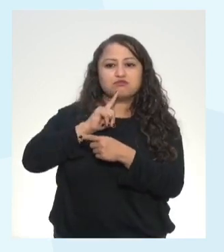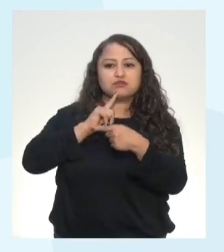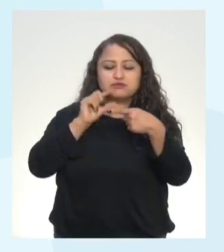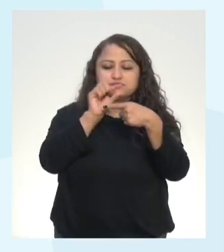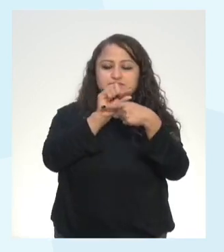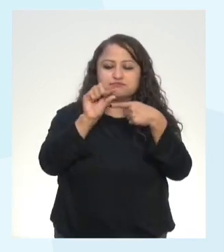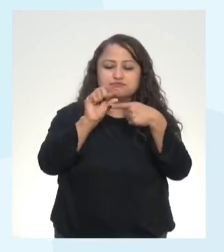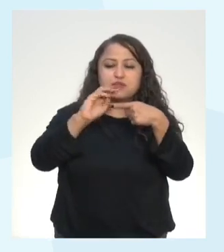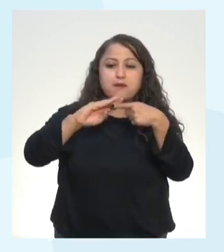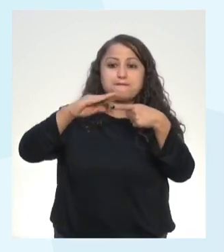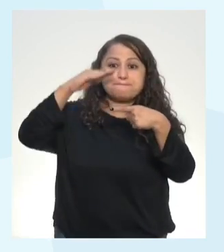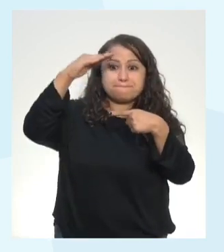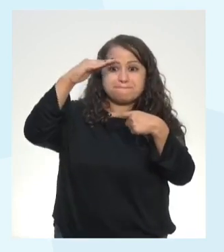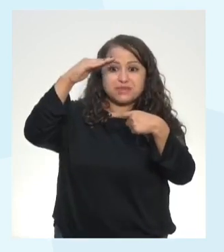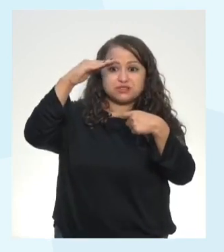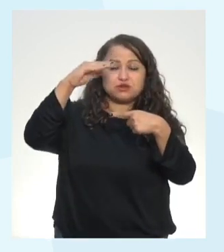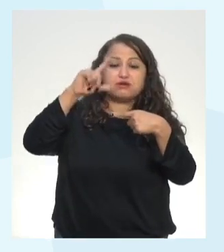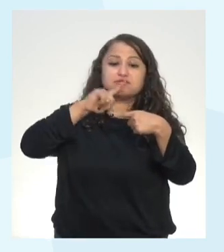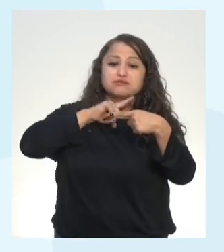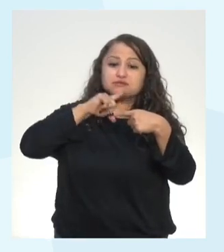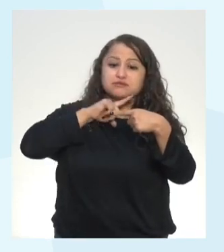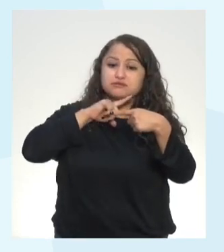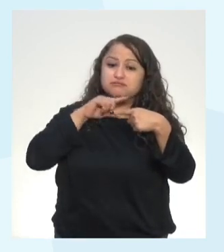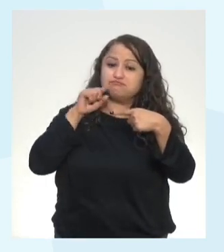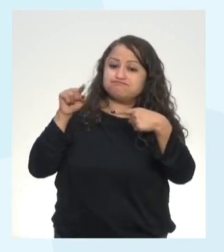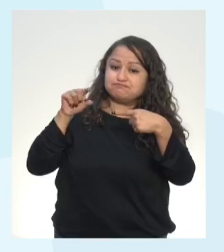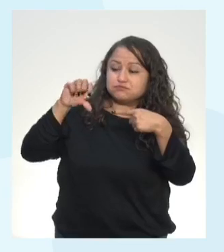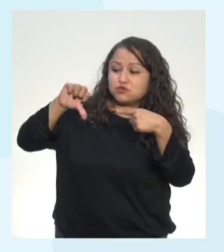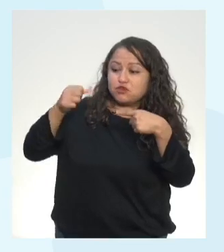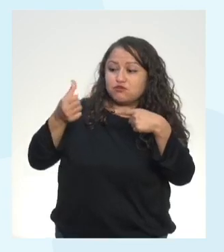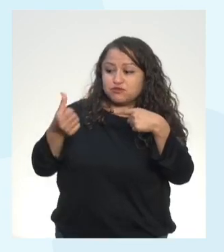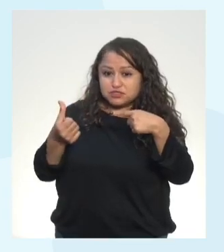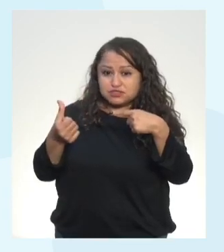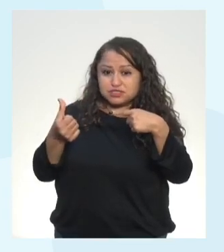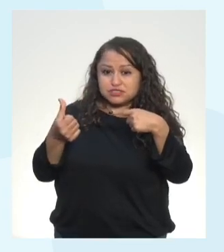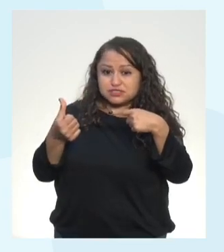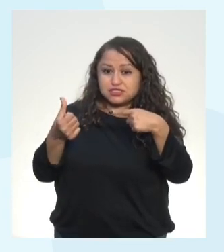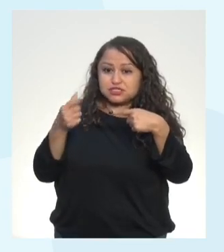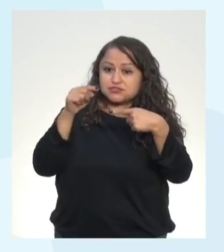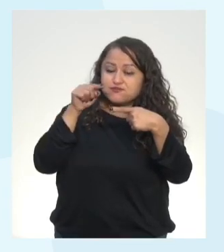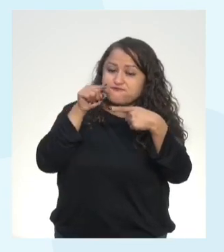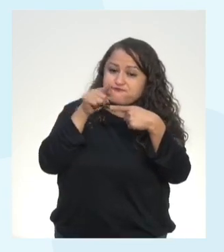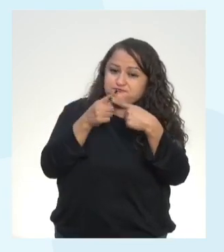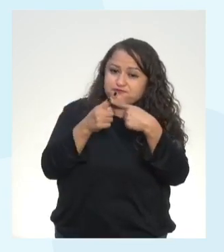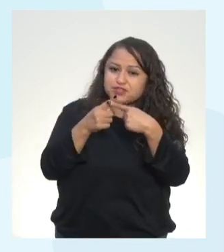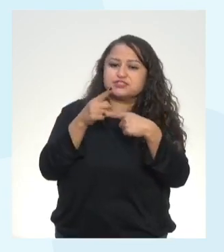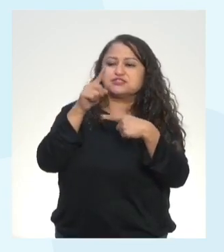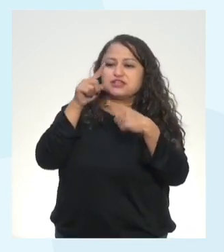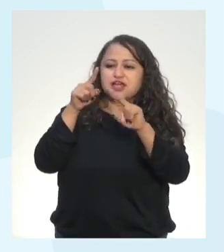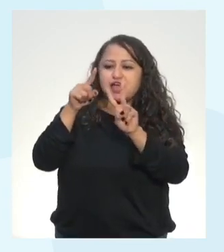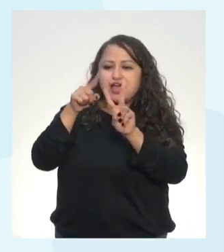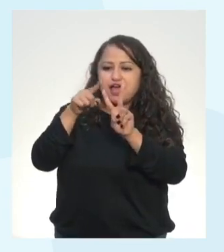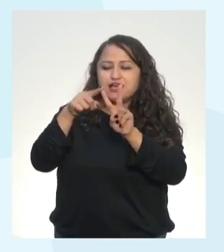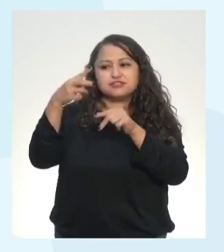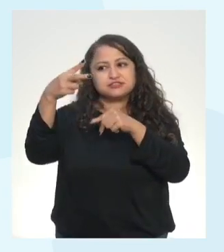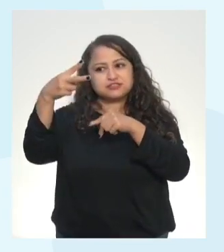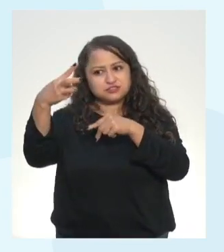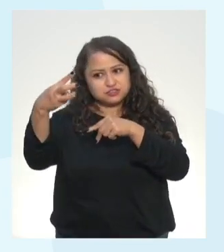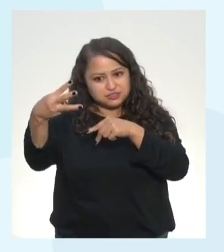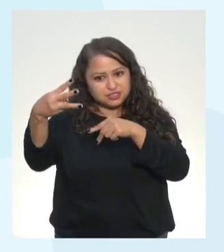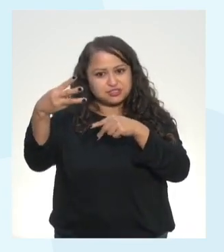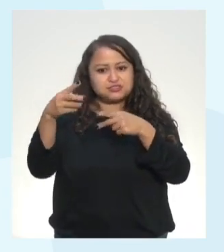dos Barnabés. Pessoal de Cruzalha, da Escola Joaquim Gonçalves. Pessoal de Itapevi, da Escola Raul Briquete. Pessoal aqui de